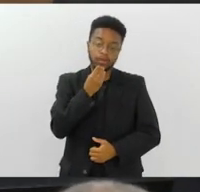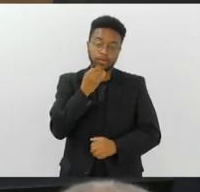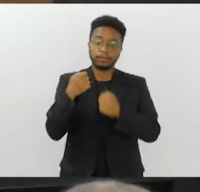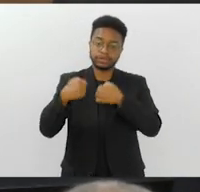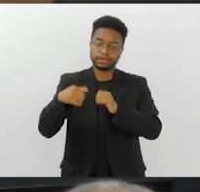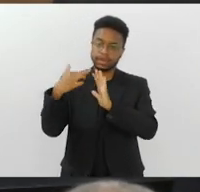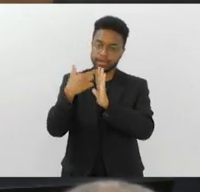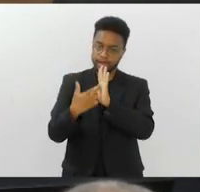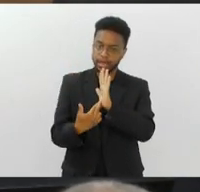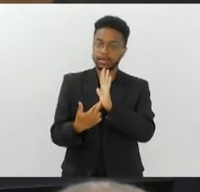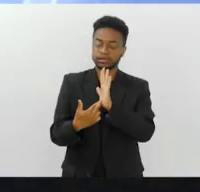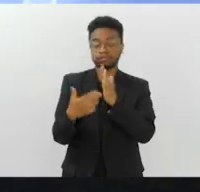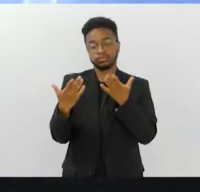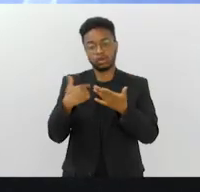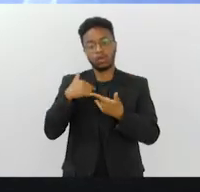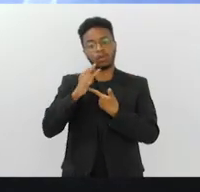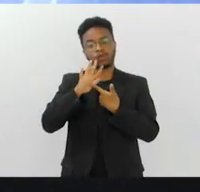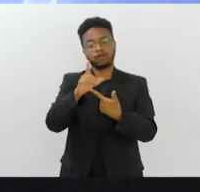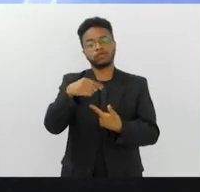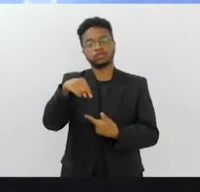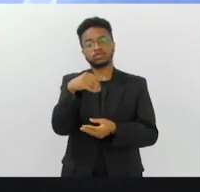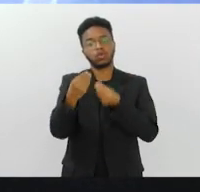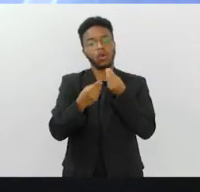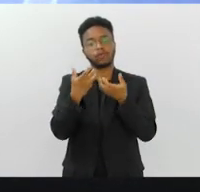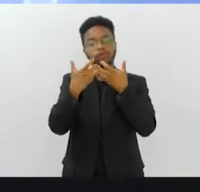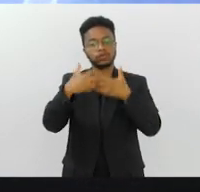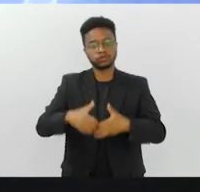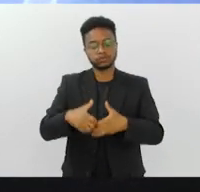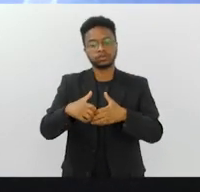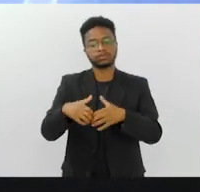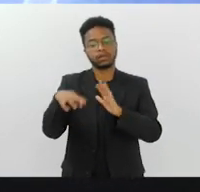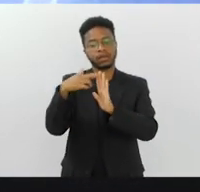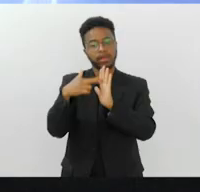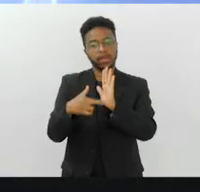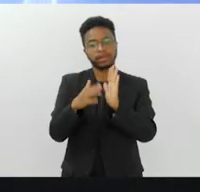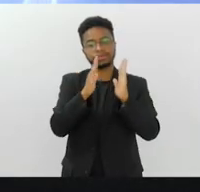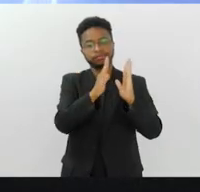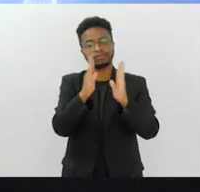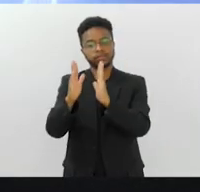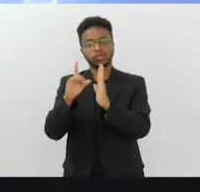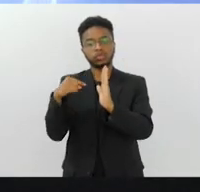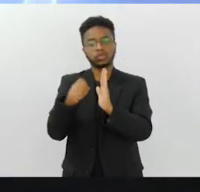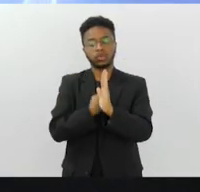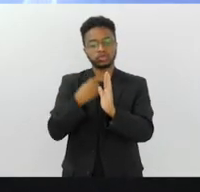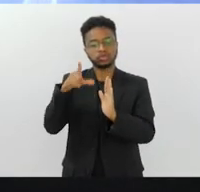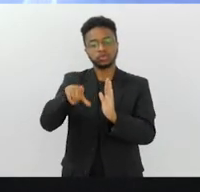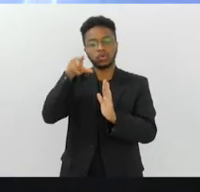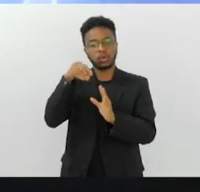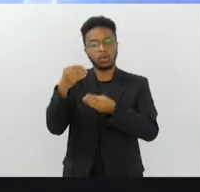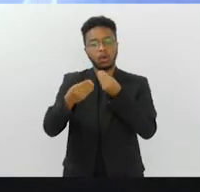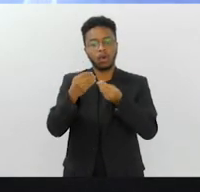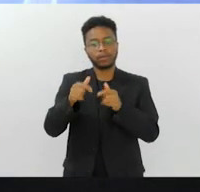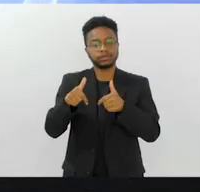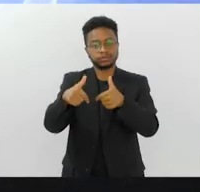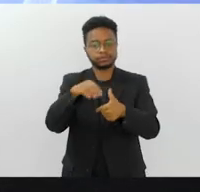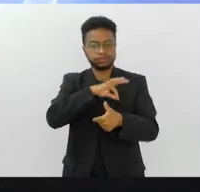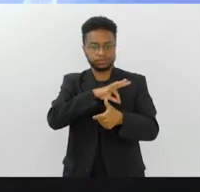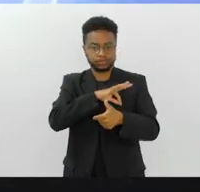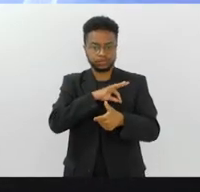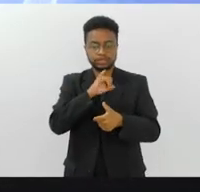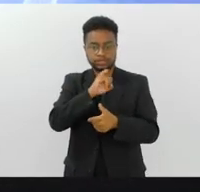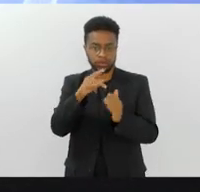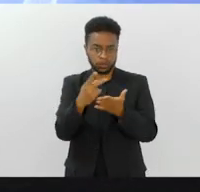regulamentação e eu vou passar aqui pelo procedimento operacional padrão que nós definimos para a atuação policial nesses